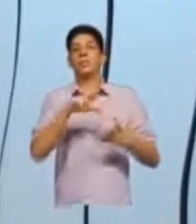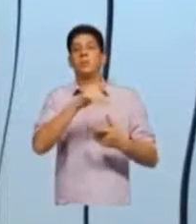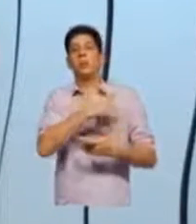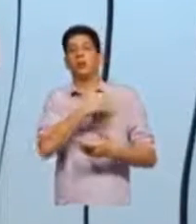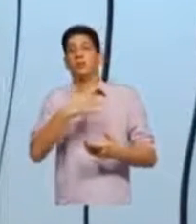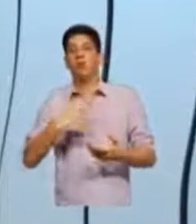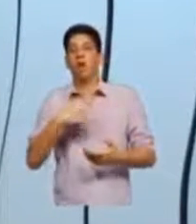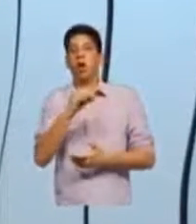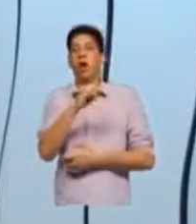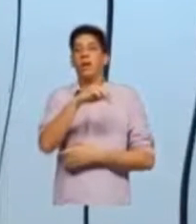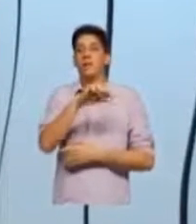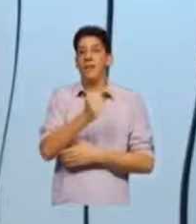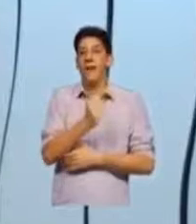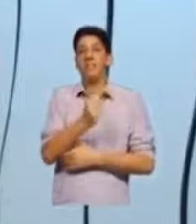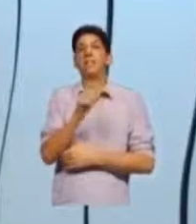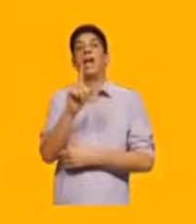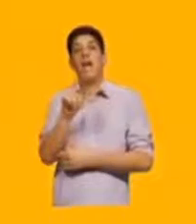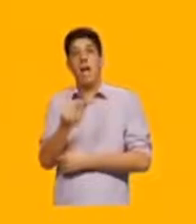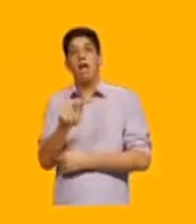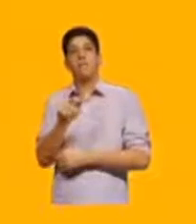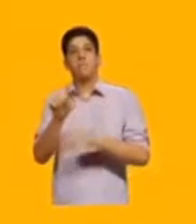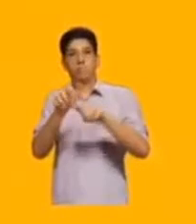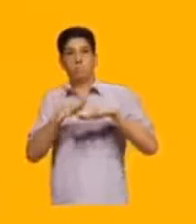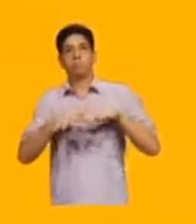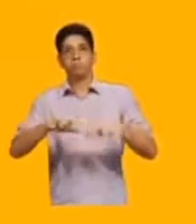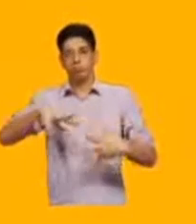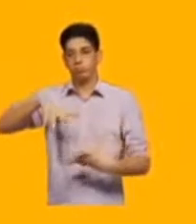pandemia. E o que isso significa?